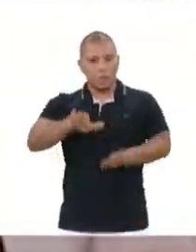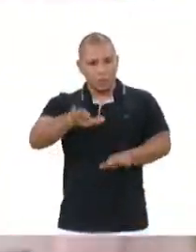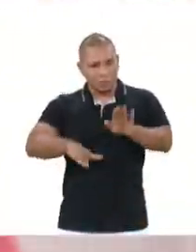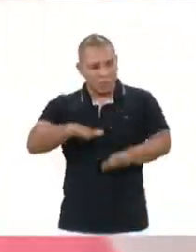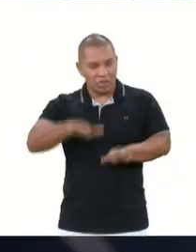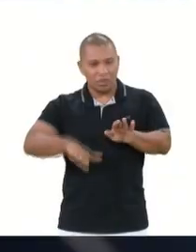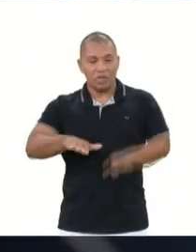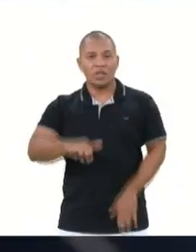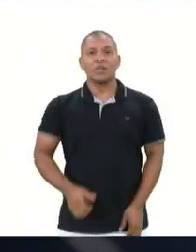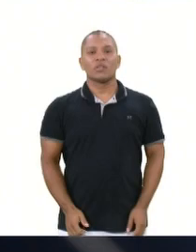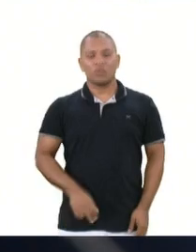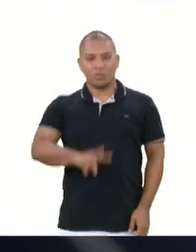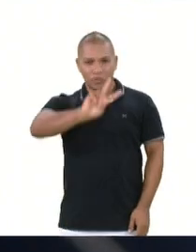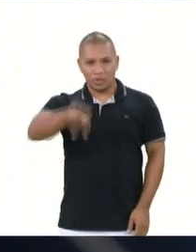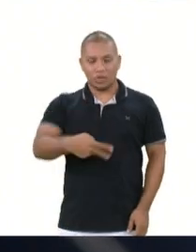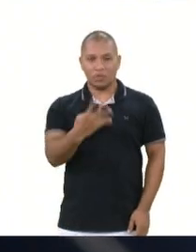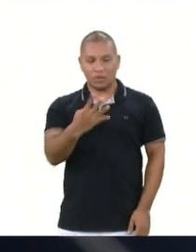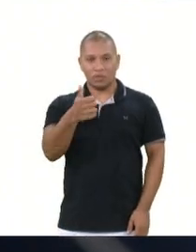248.751 votos.